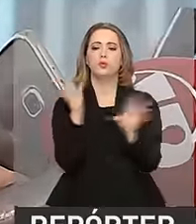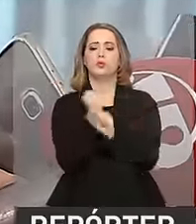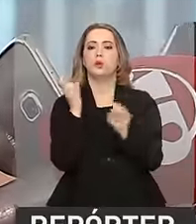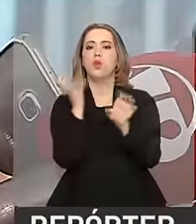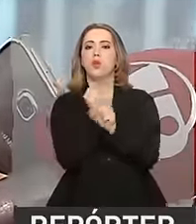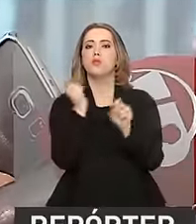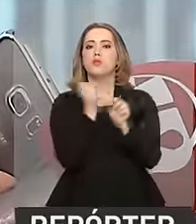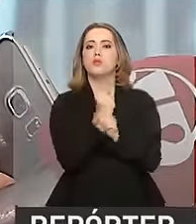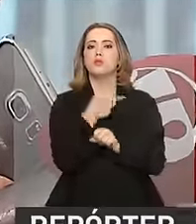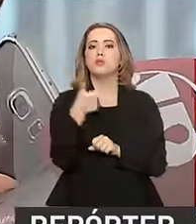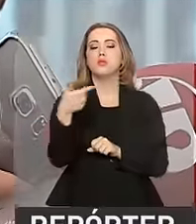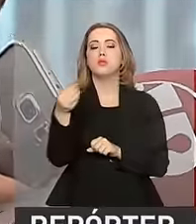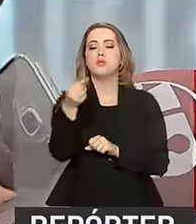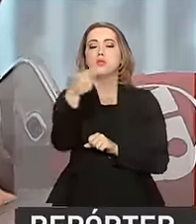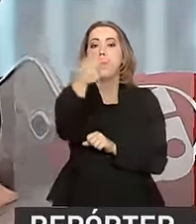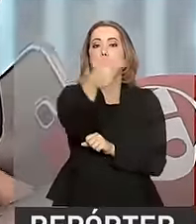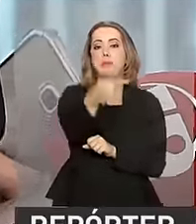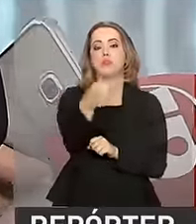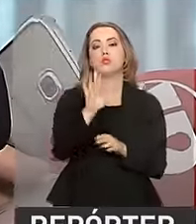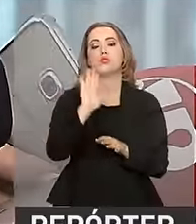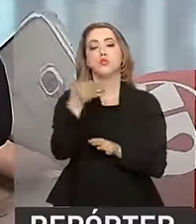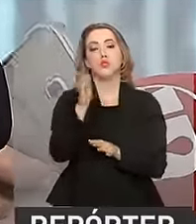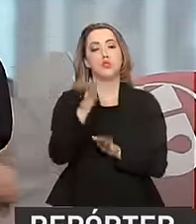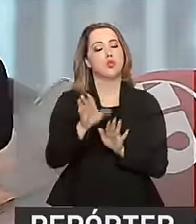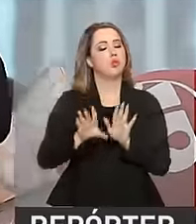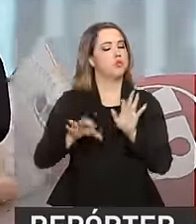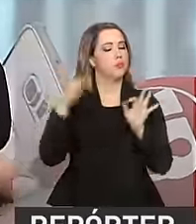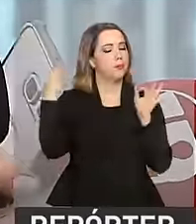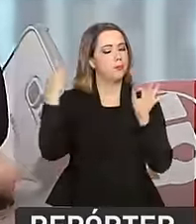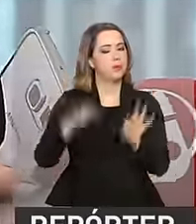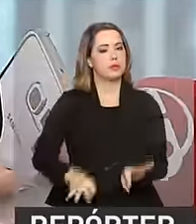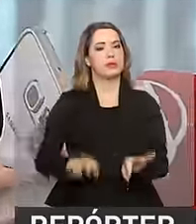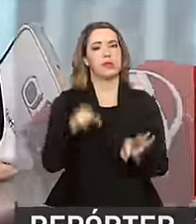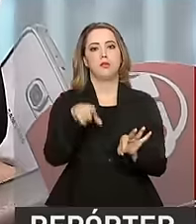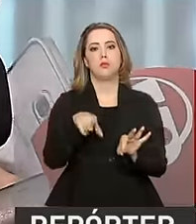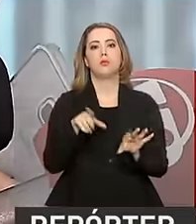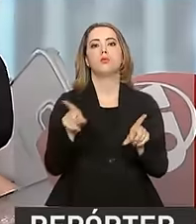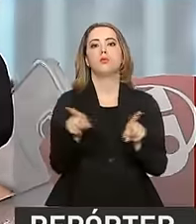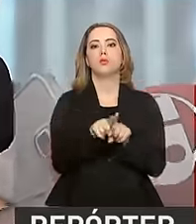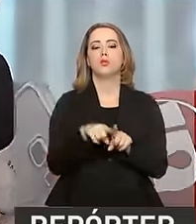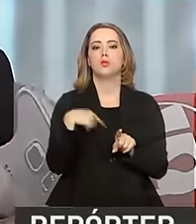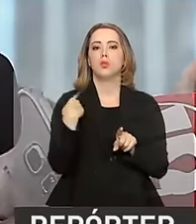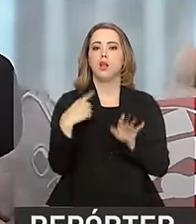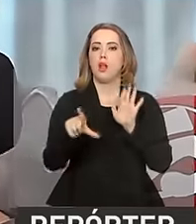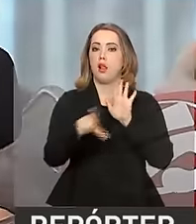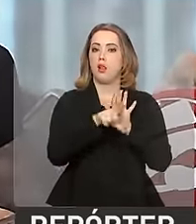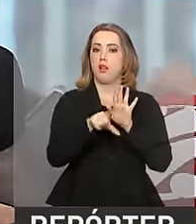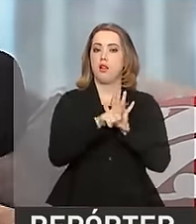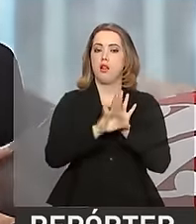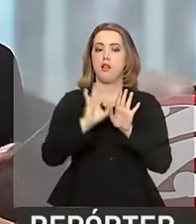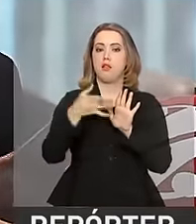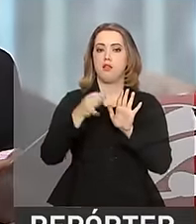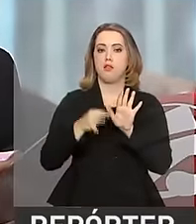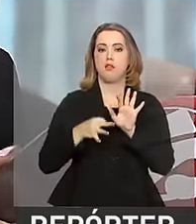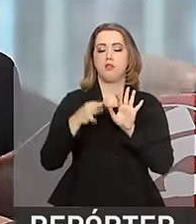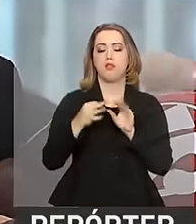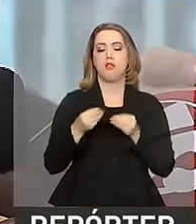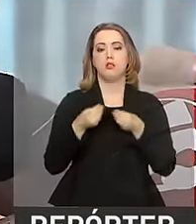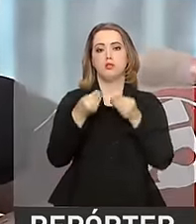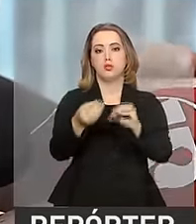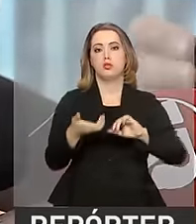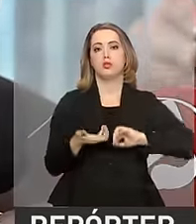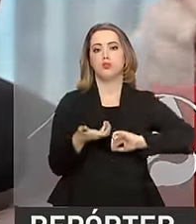de 2017 que já está definido não é a lei orçamentária já está no Congresso